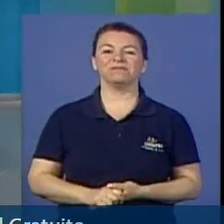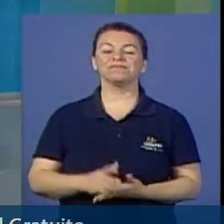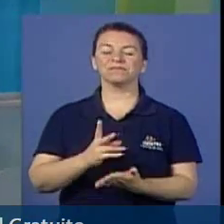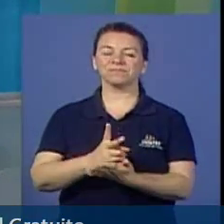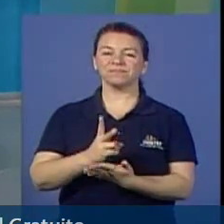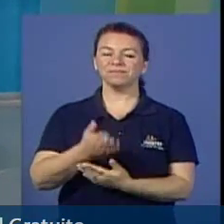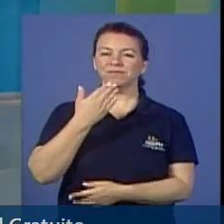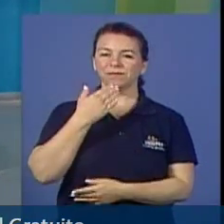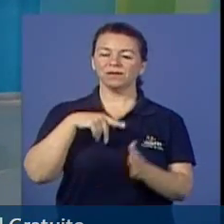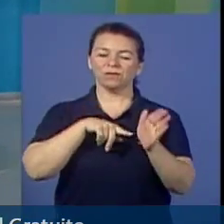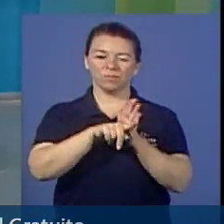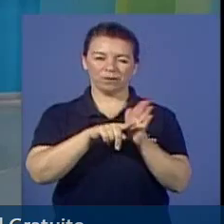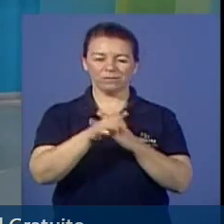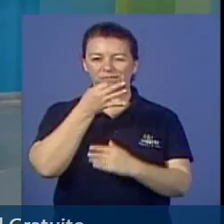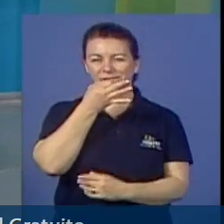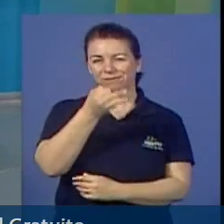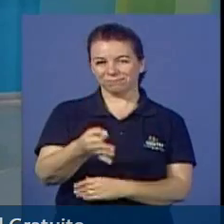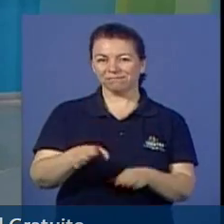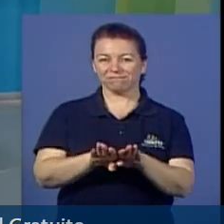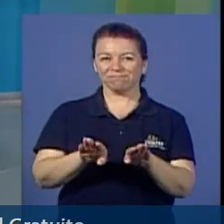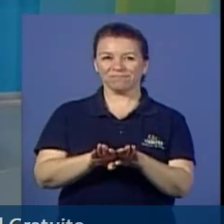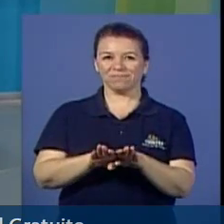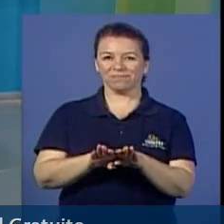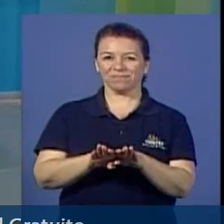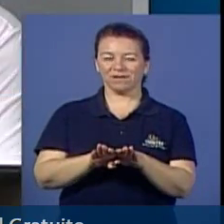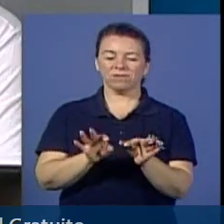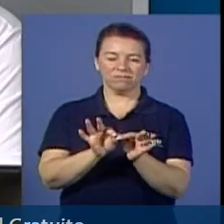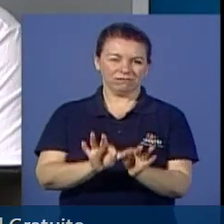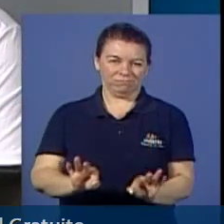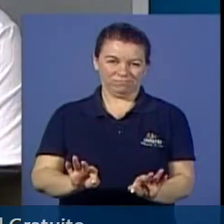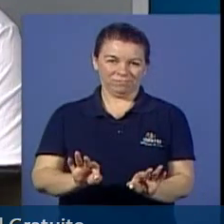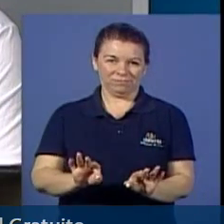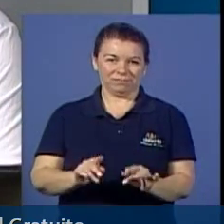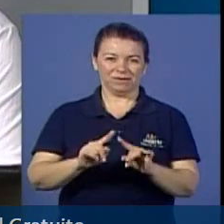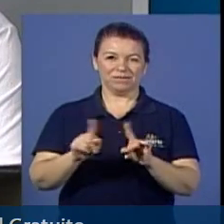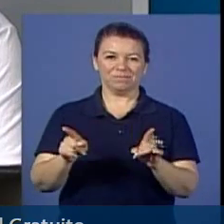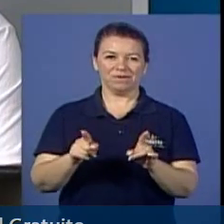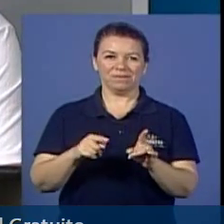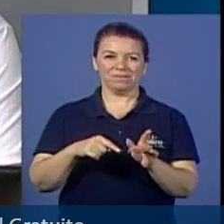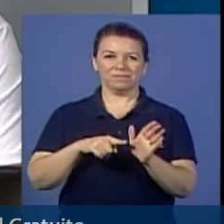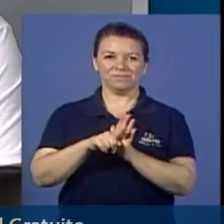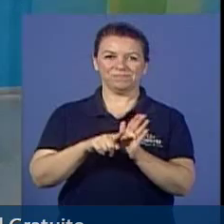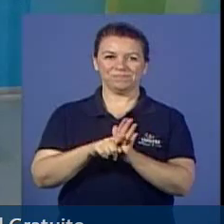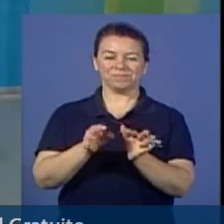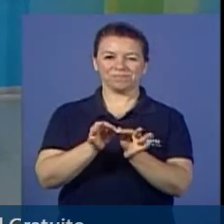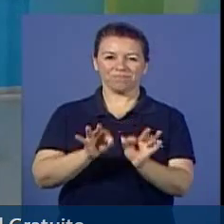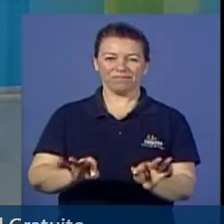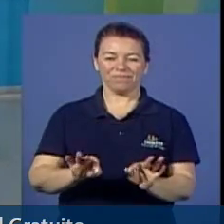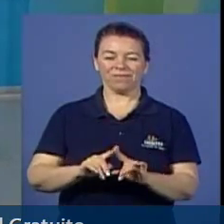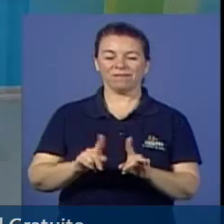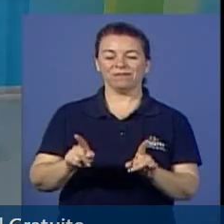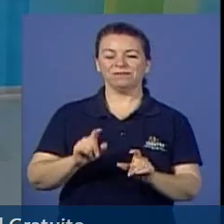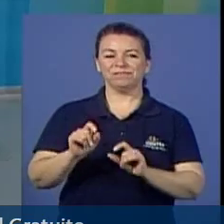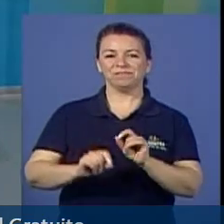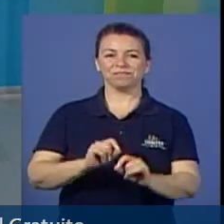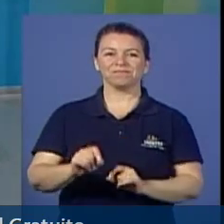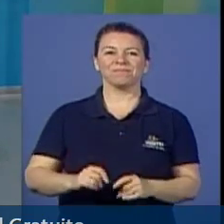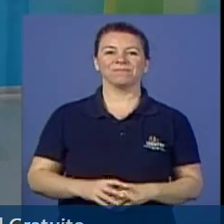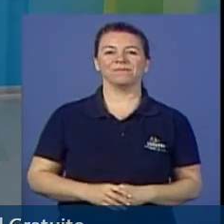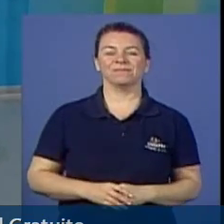pedirei um palpite seu, tá, cidadão? Assim, pequeno. Você vai estar escrevendo lá. É, eu vou estar... Não, não, por favor. O senhor